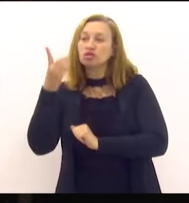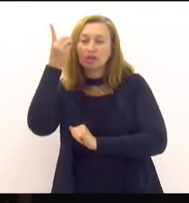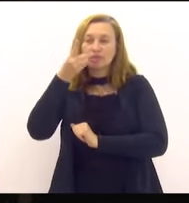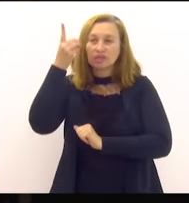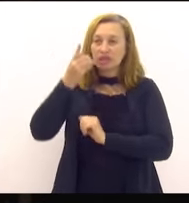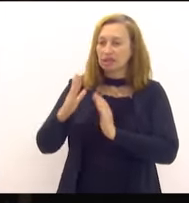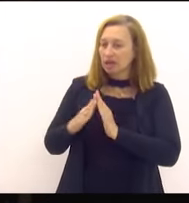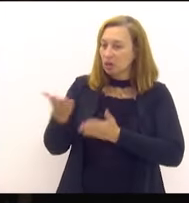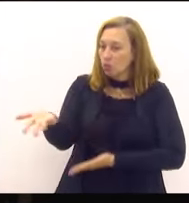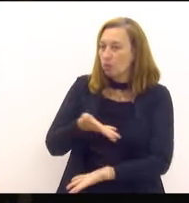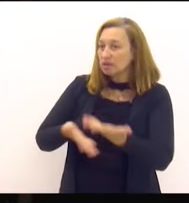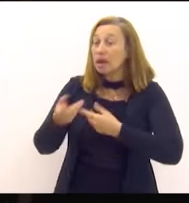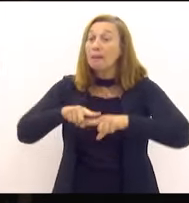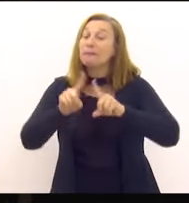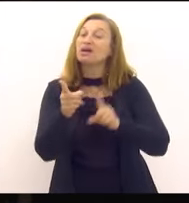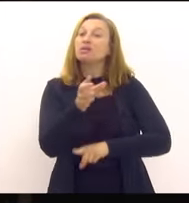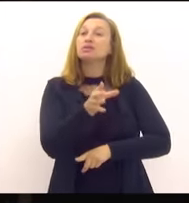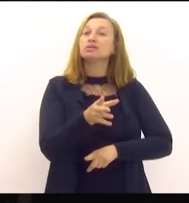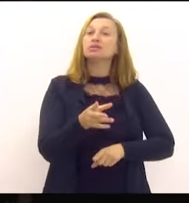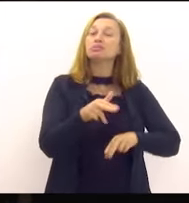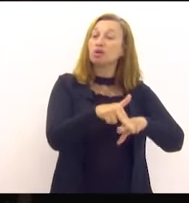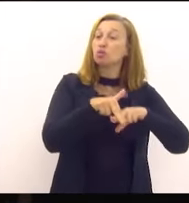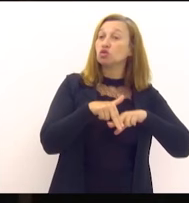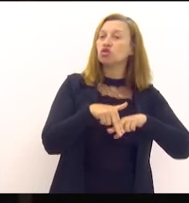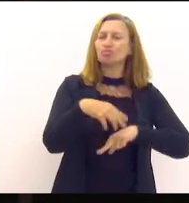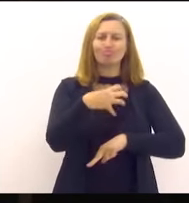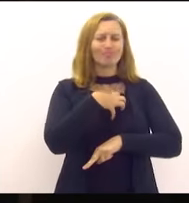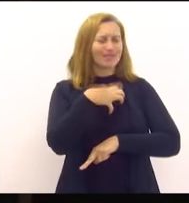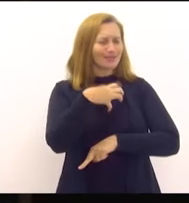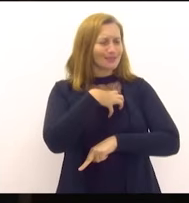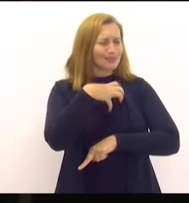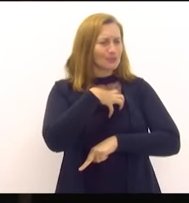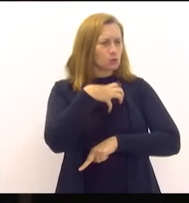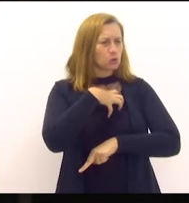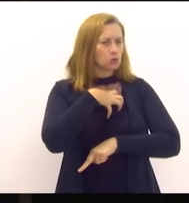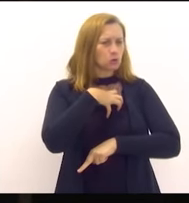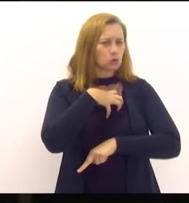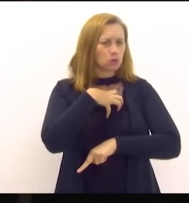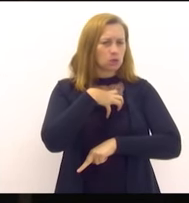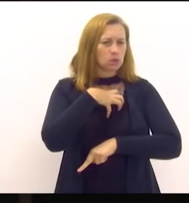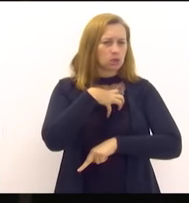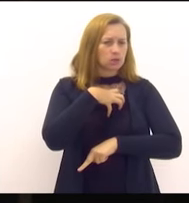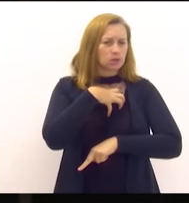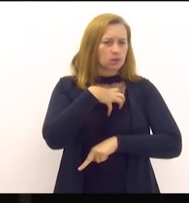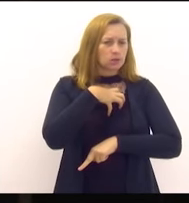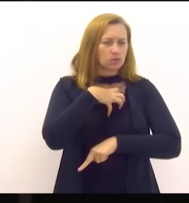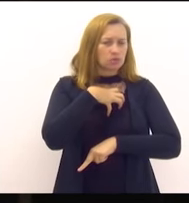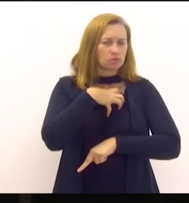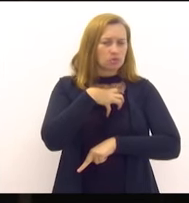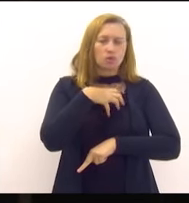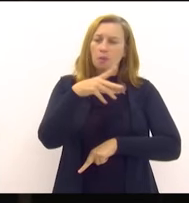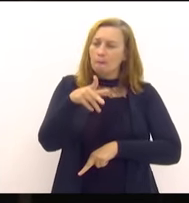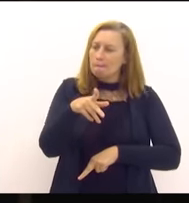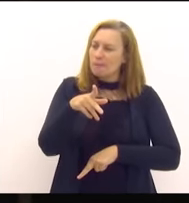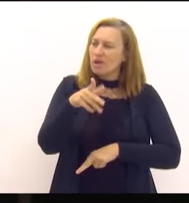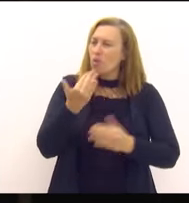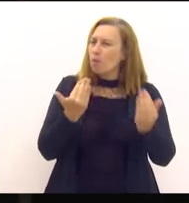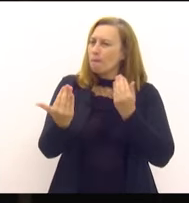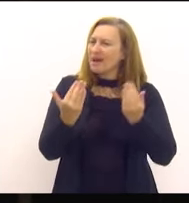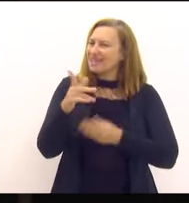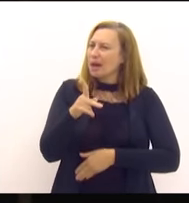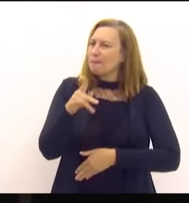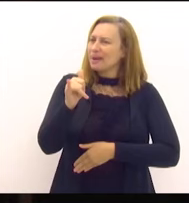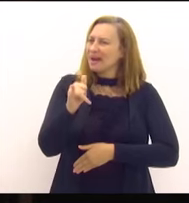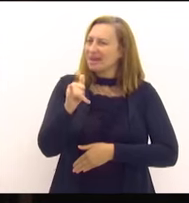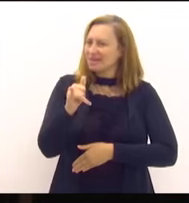eu compartilho, mas pelo fato de me sentir um pouco pai dessa criança, que foi uma criança que sofreu